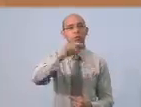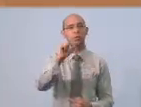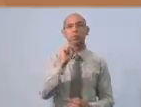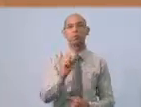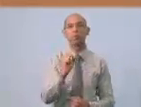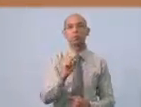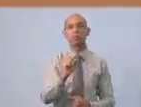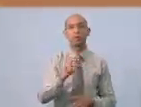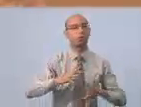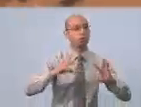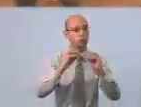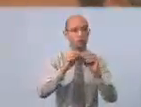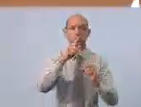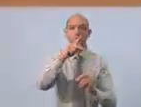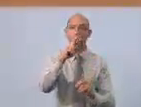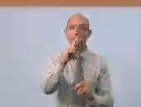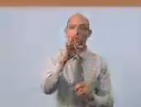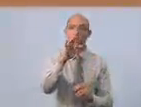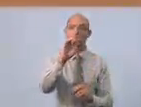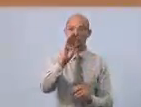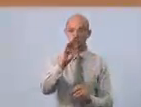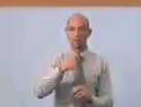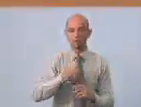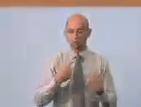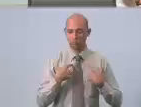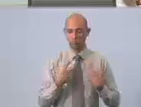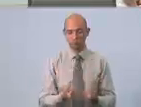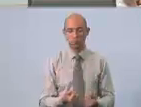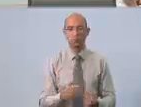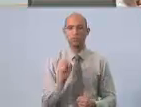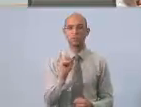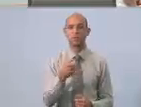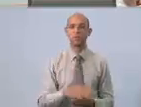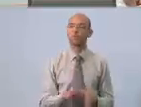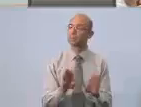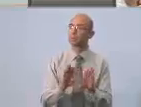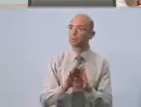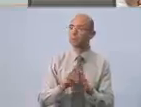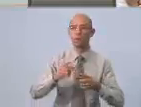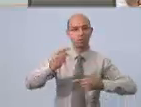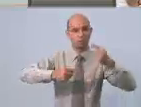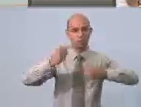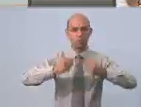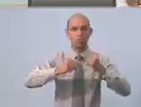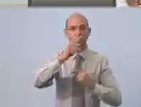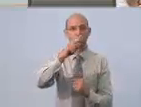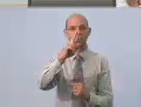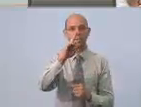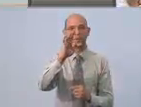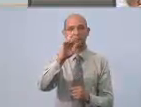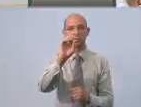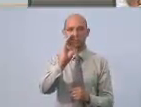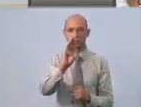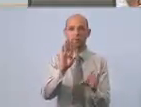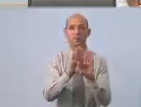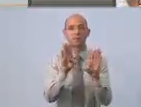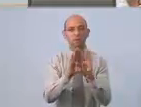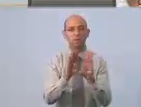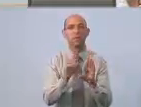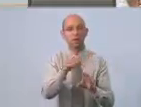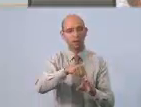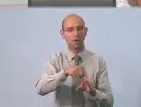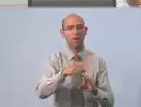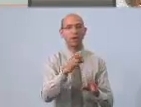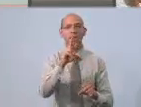os filiados do PRTB escolheram esse vereador para... PRTB, após exaustiva consulta, indicam o vereador Heraldo